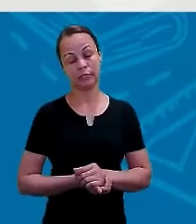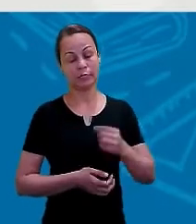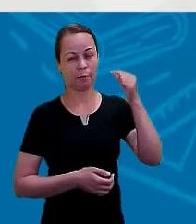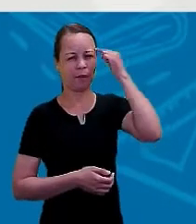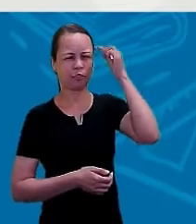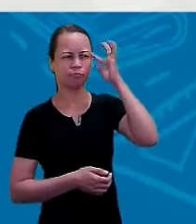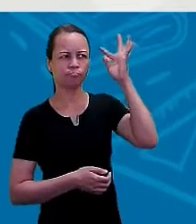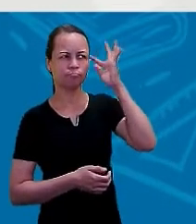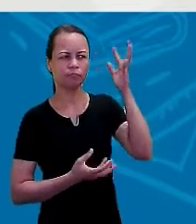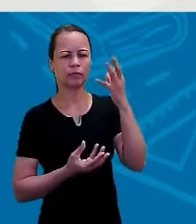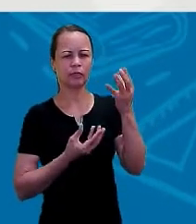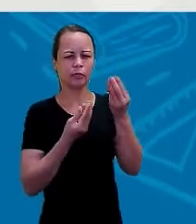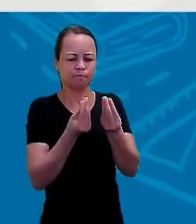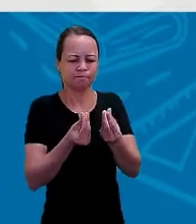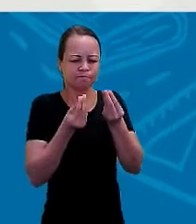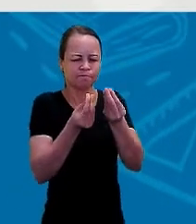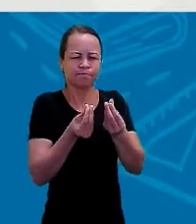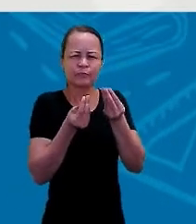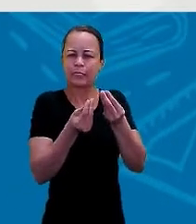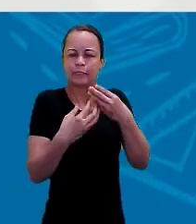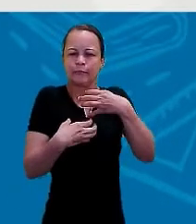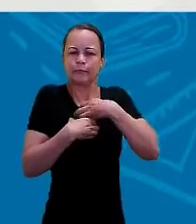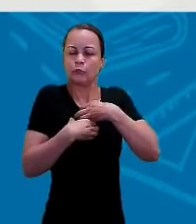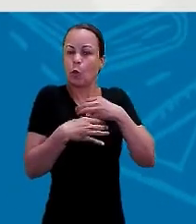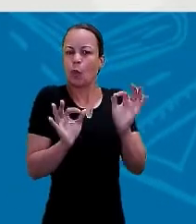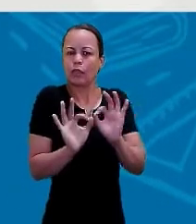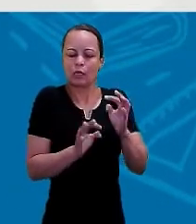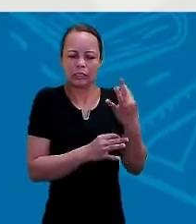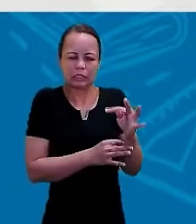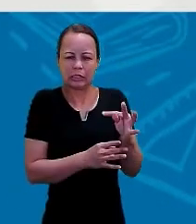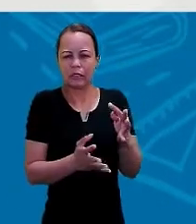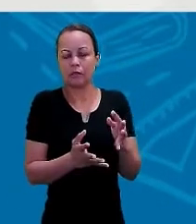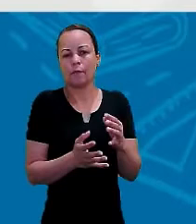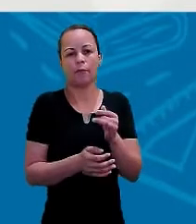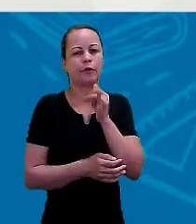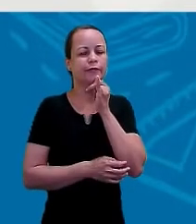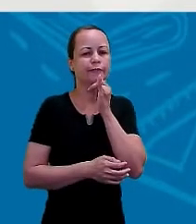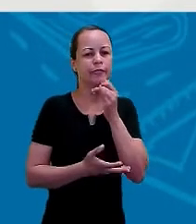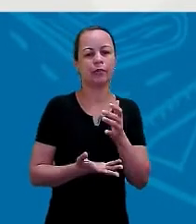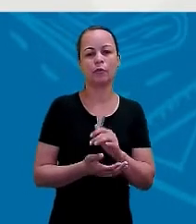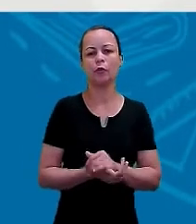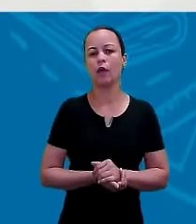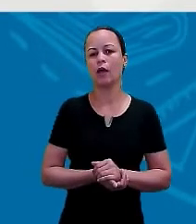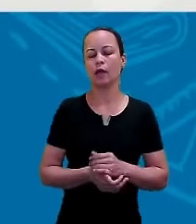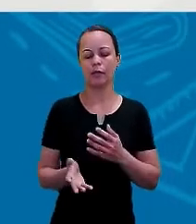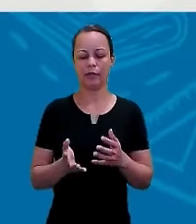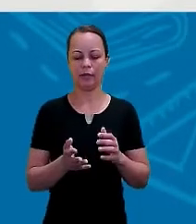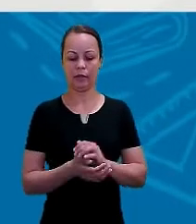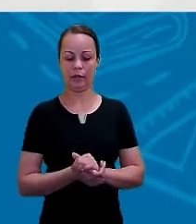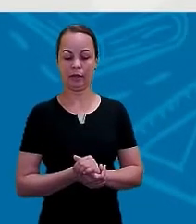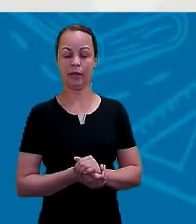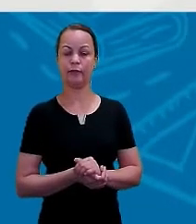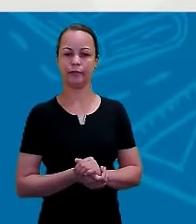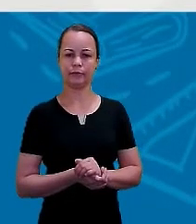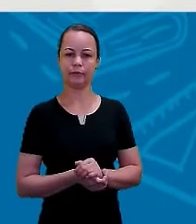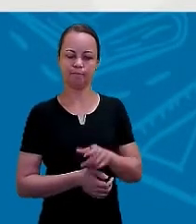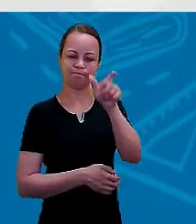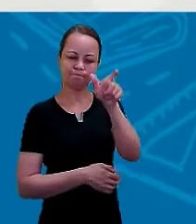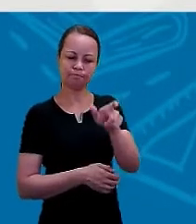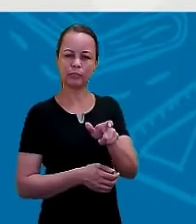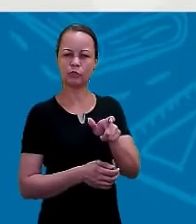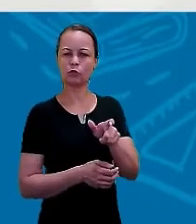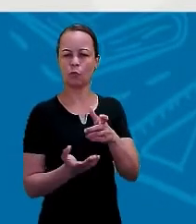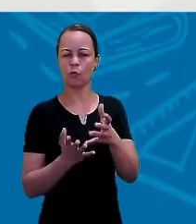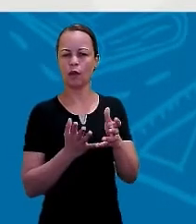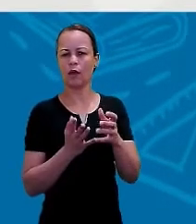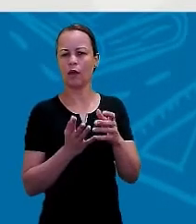ou analgesia congênita, tivesse uma infecção, por exemplo, uma apendicite. Essa pessoa possivelmente poderia